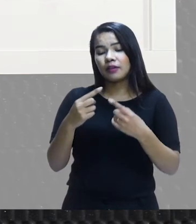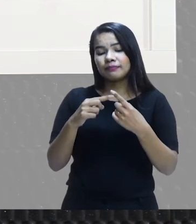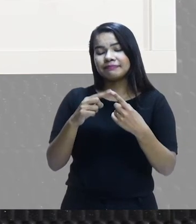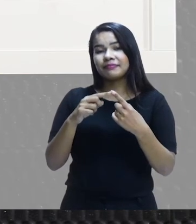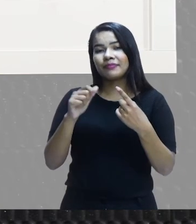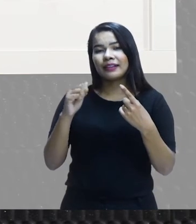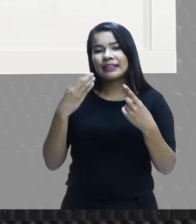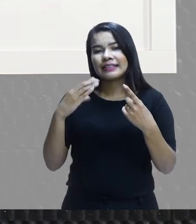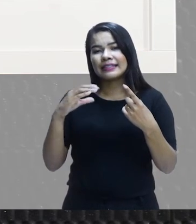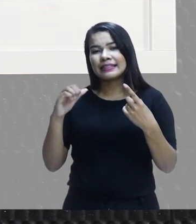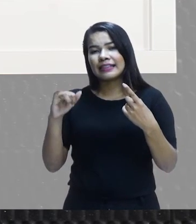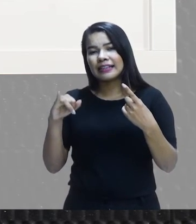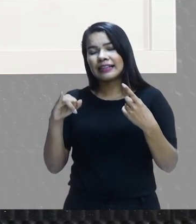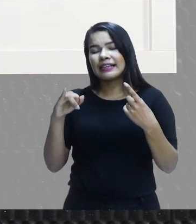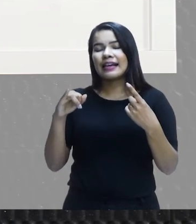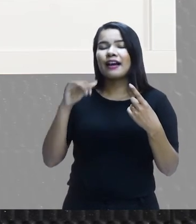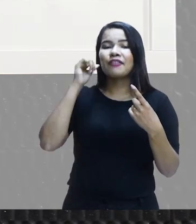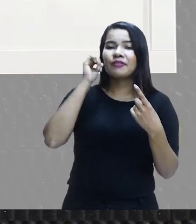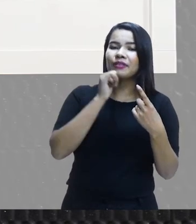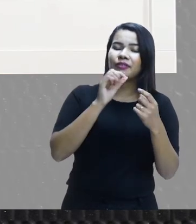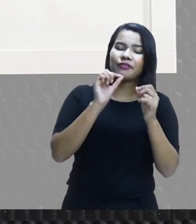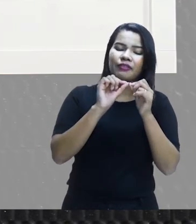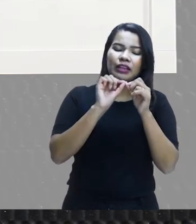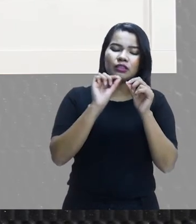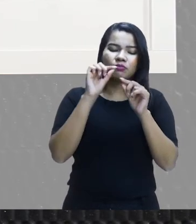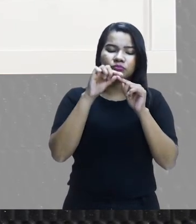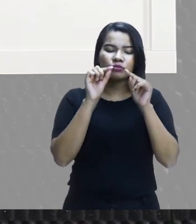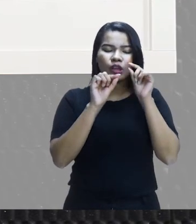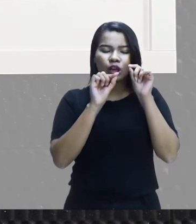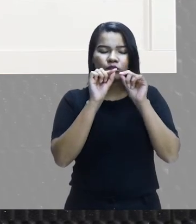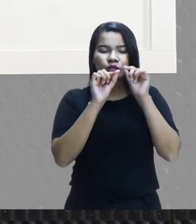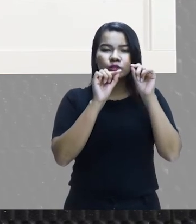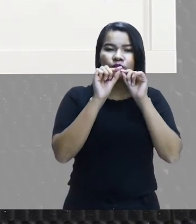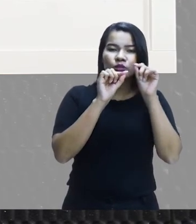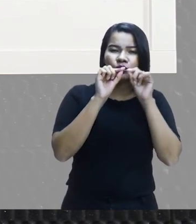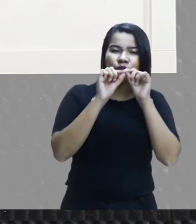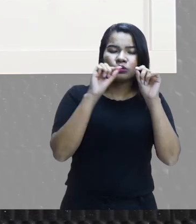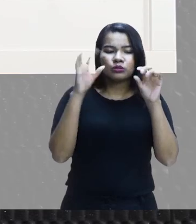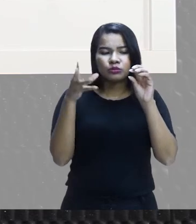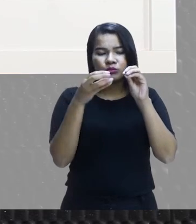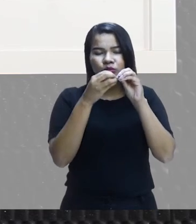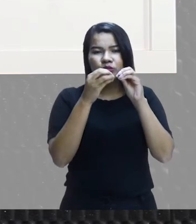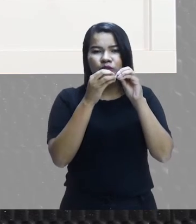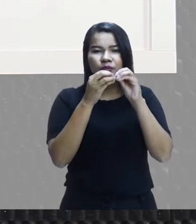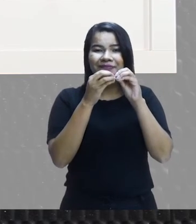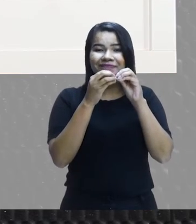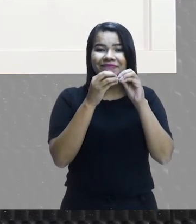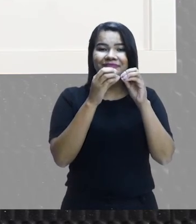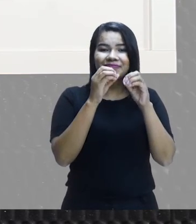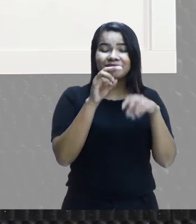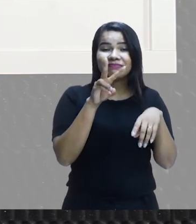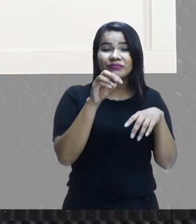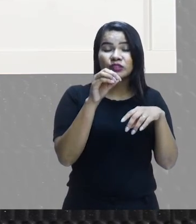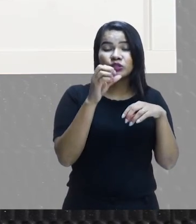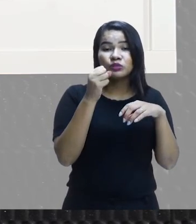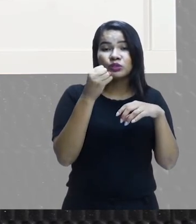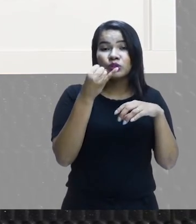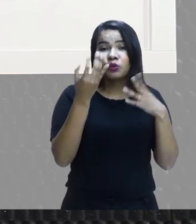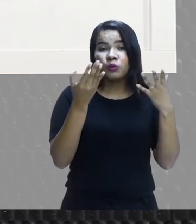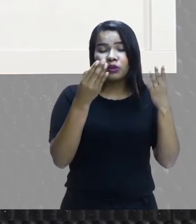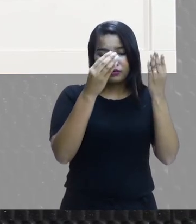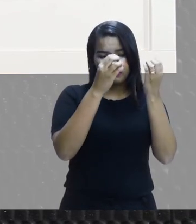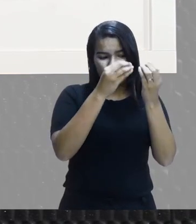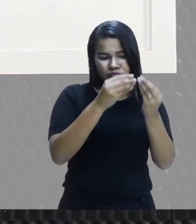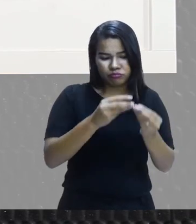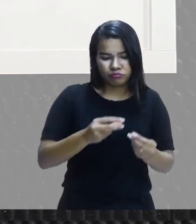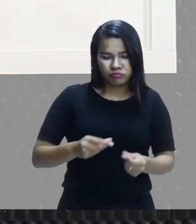fêmea, ela faz buraquinhos no fruto e lá ela deposita seus ovos. Quando vai moer, tá ok, o açaí, tu